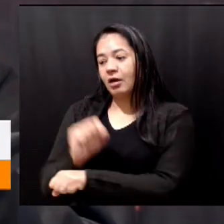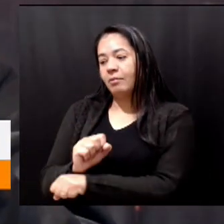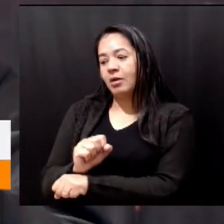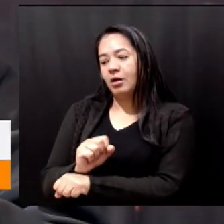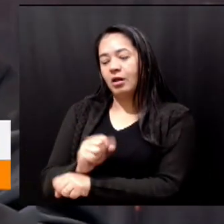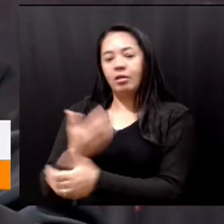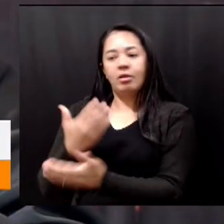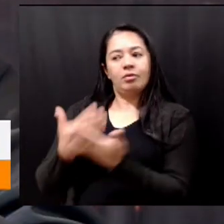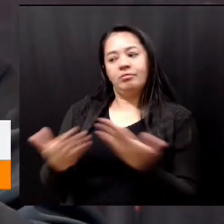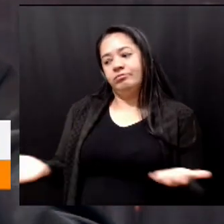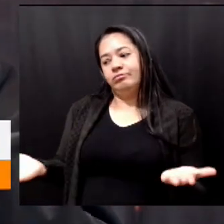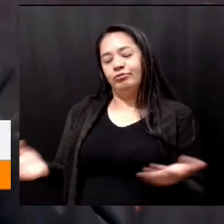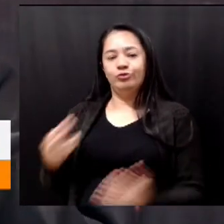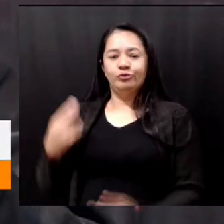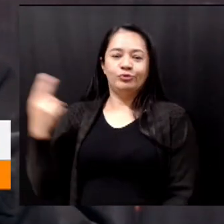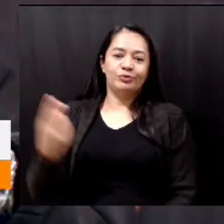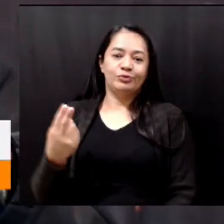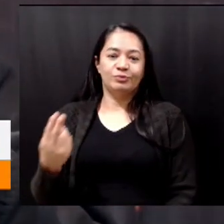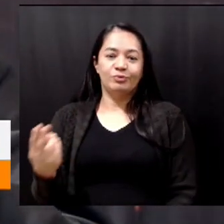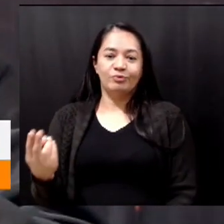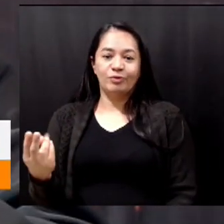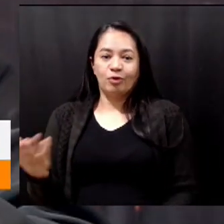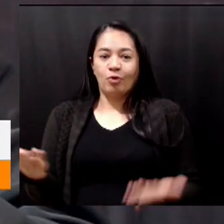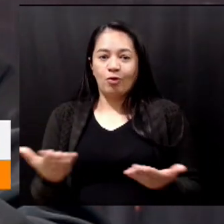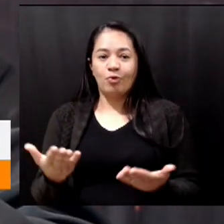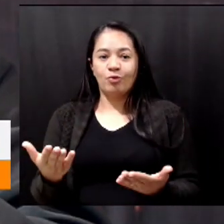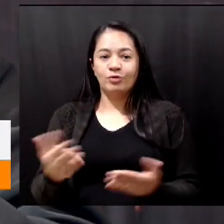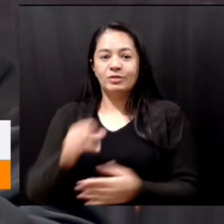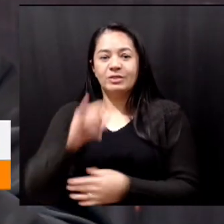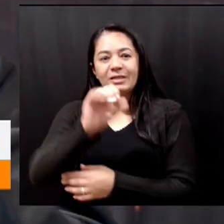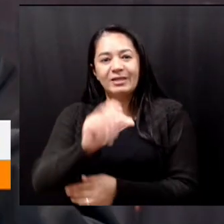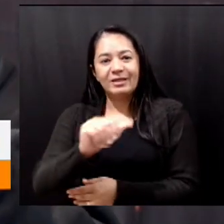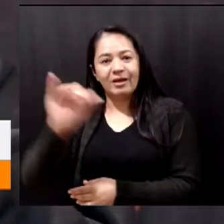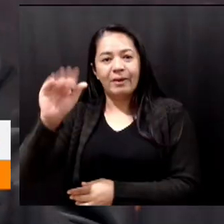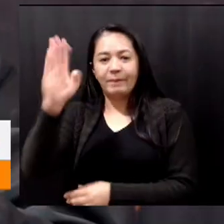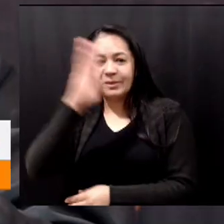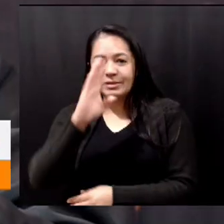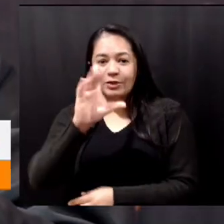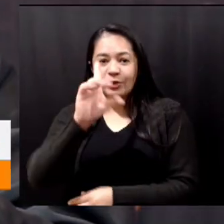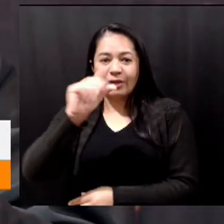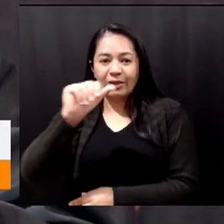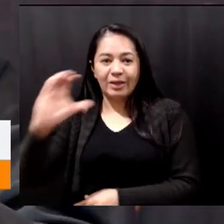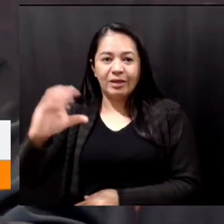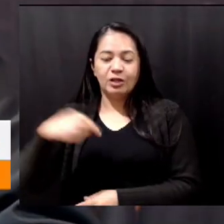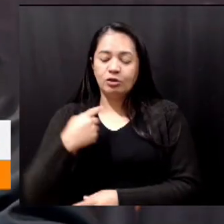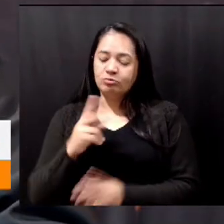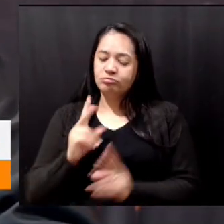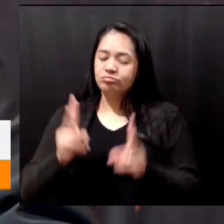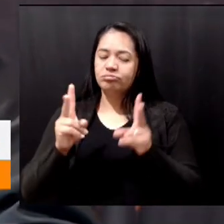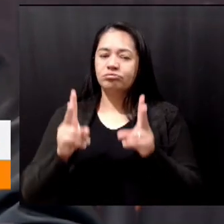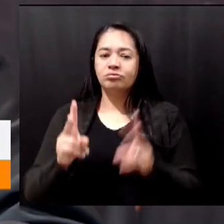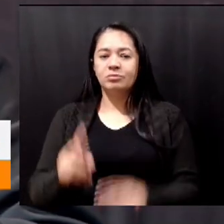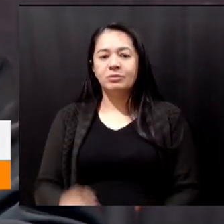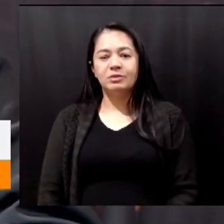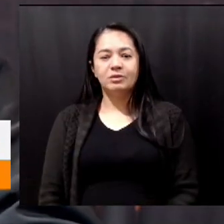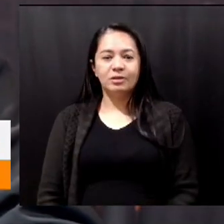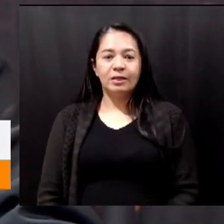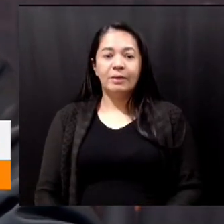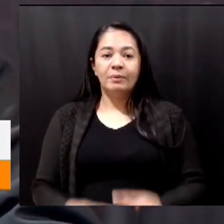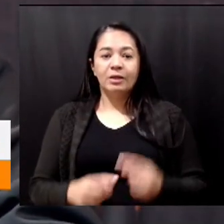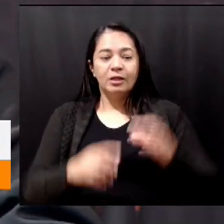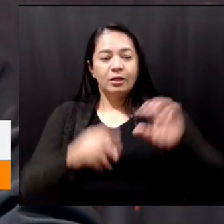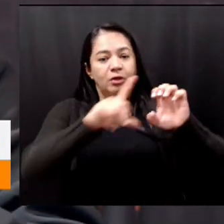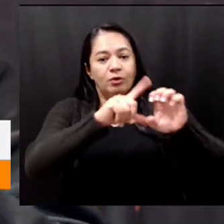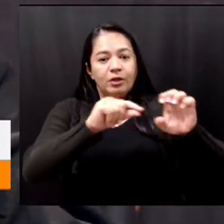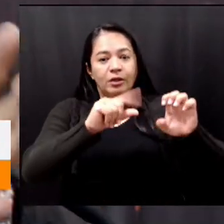da AI Brasil Day, que tivemos o tempo todo, né? Na parte que tem a ver com empreendedorismo, depois vou deixar para o Edu falar, mas